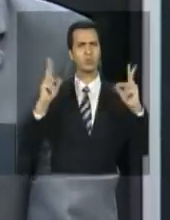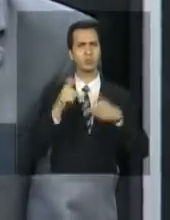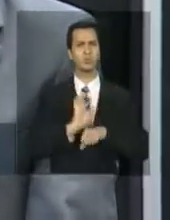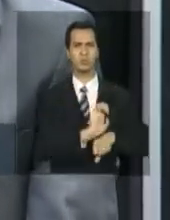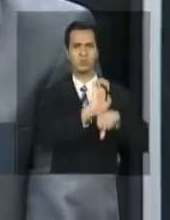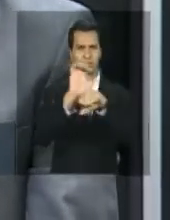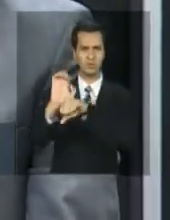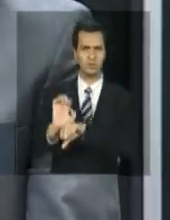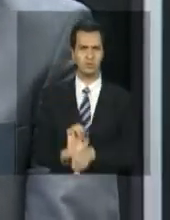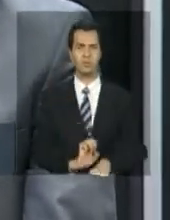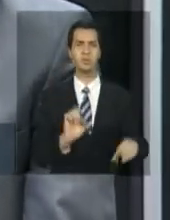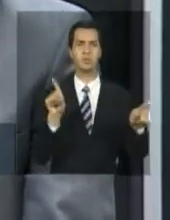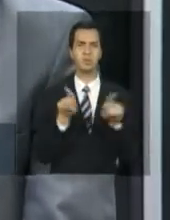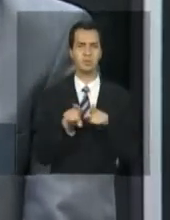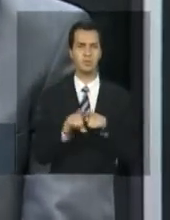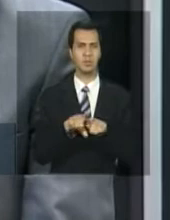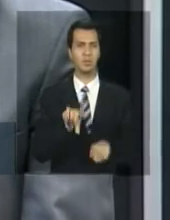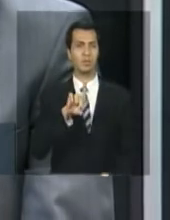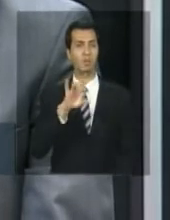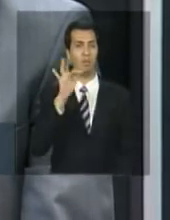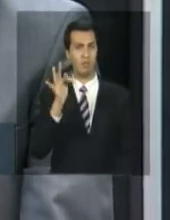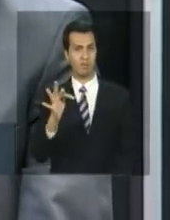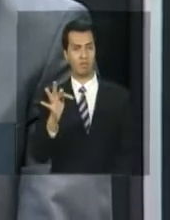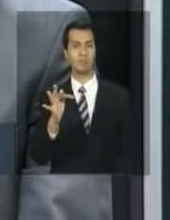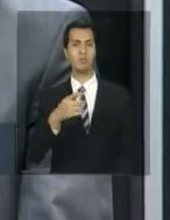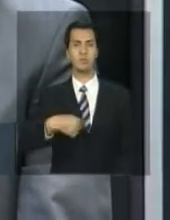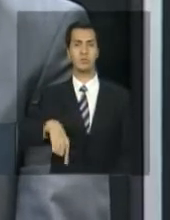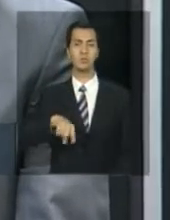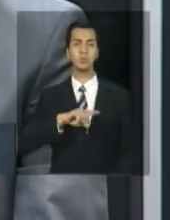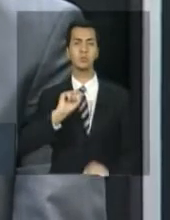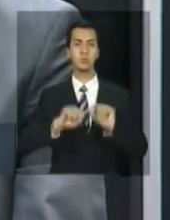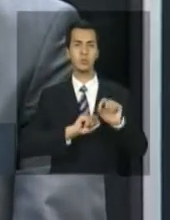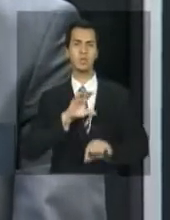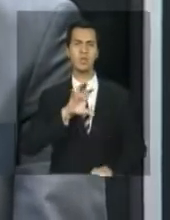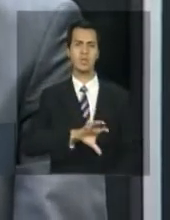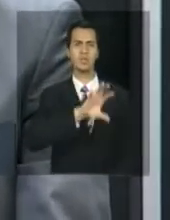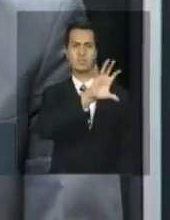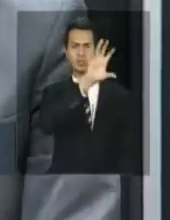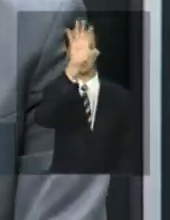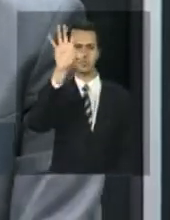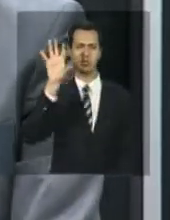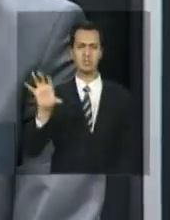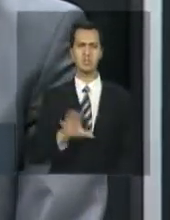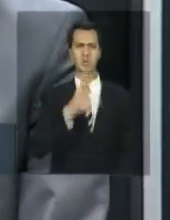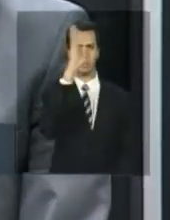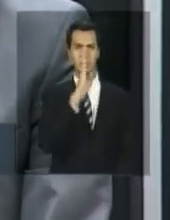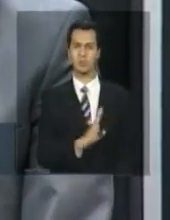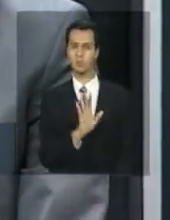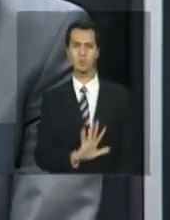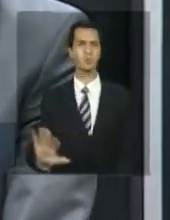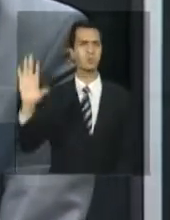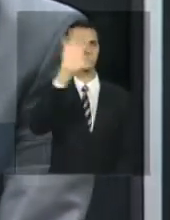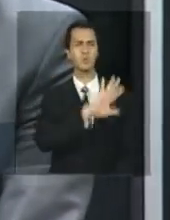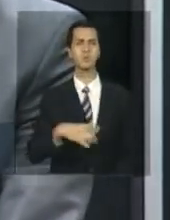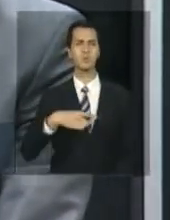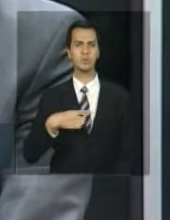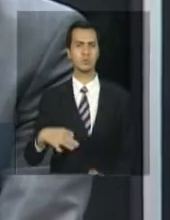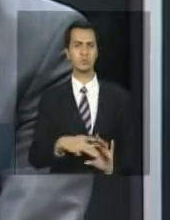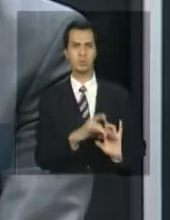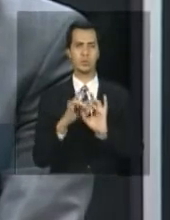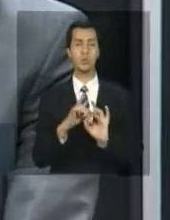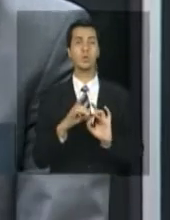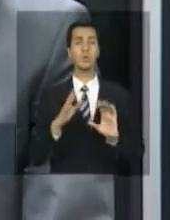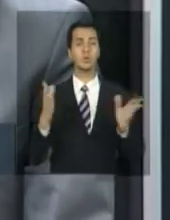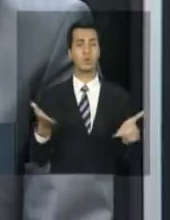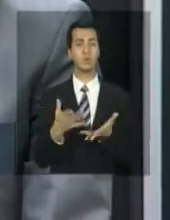de estados e do Distrito Federal, região por região. Mais importante, foram integrados ao